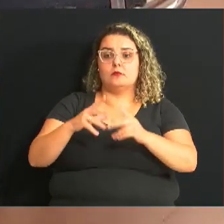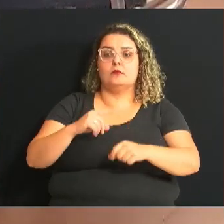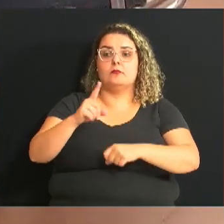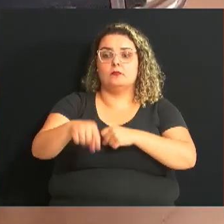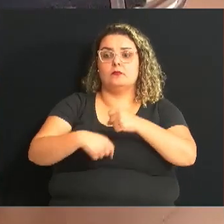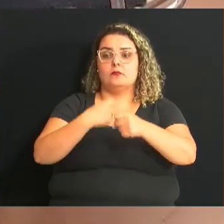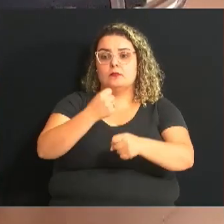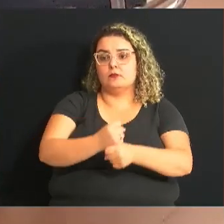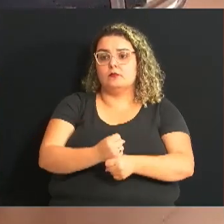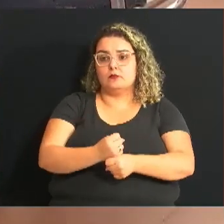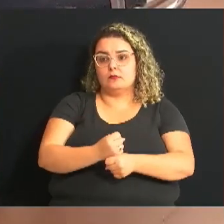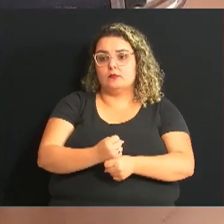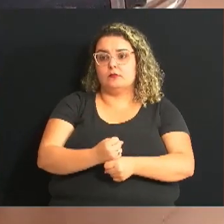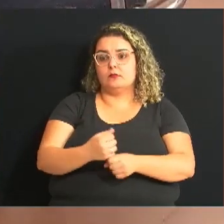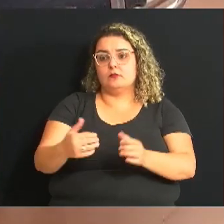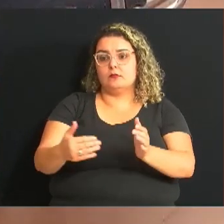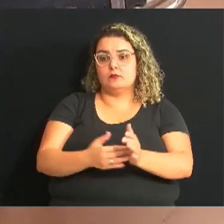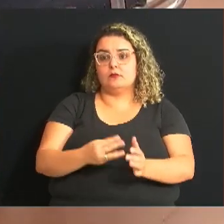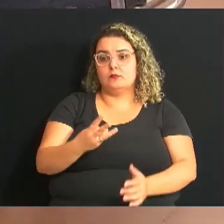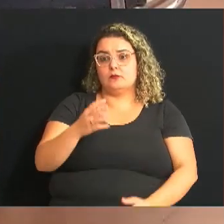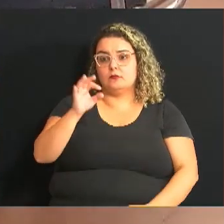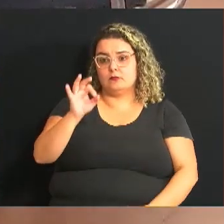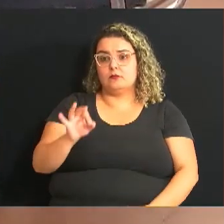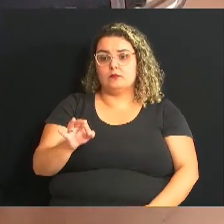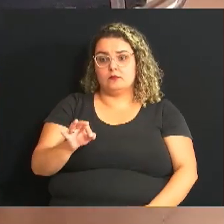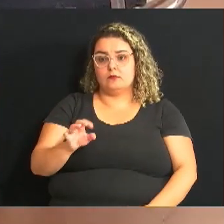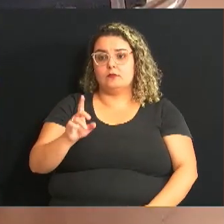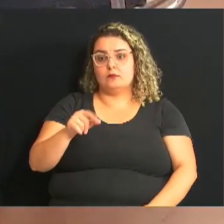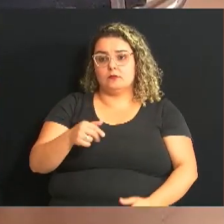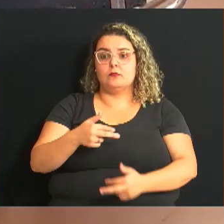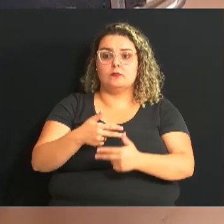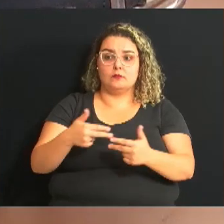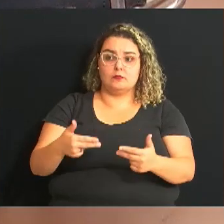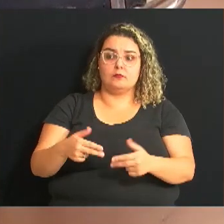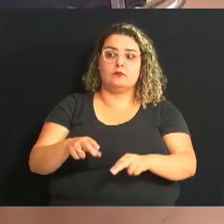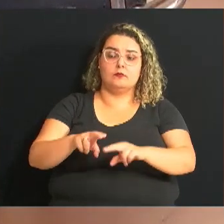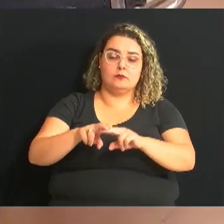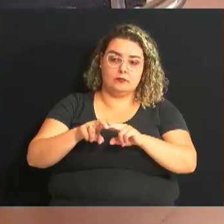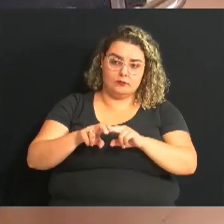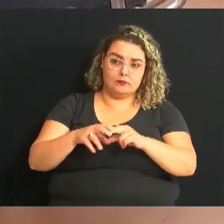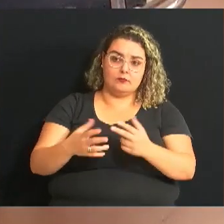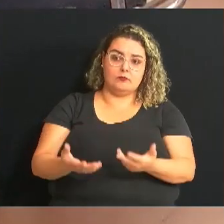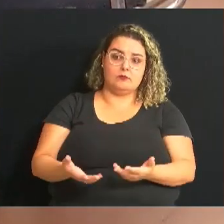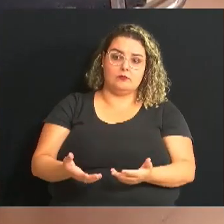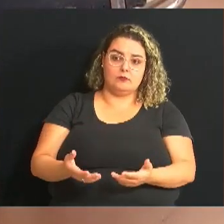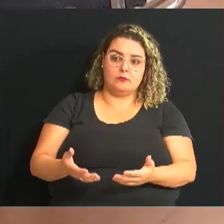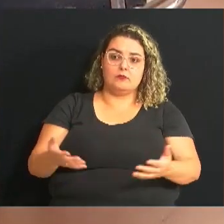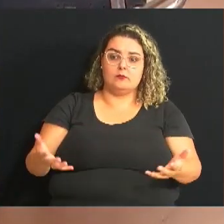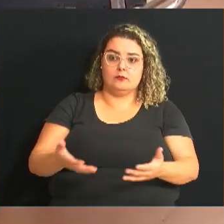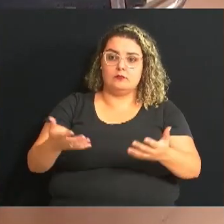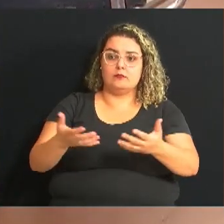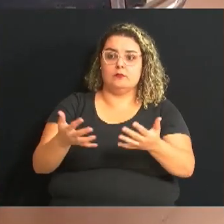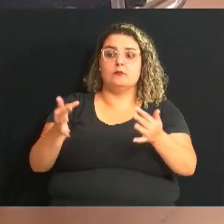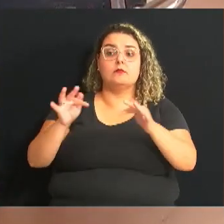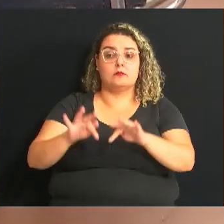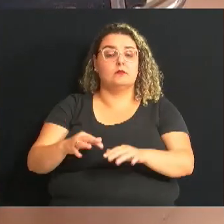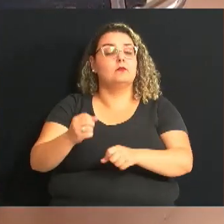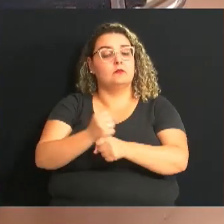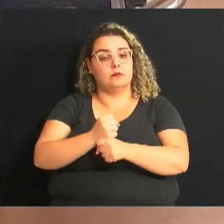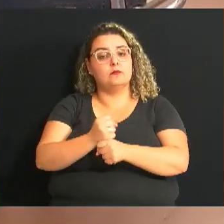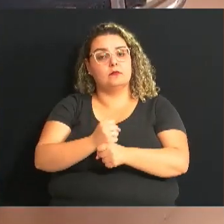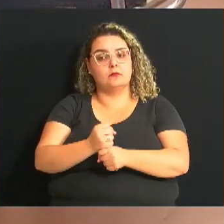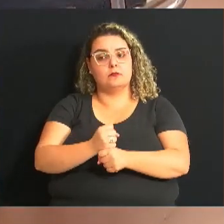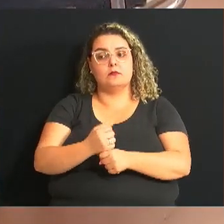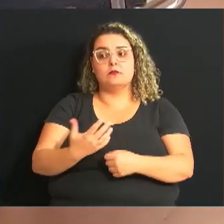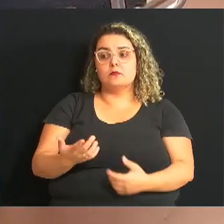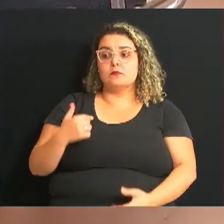pode destinar até 3%. Então, é uma coisa, por isso que a gente dá esse gás agora no final do ano. Mas a gente